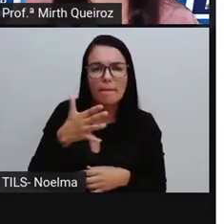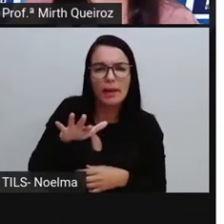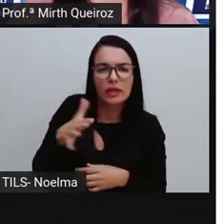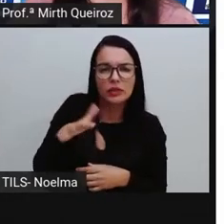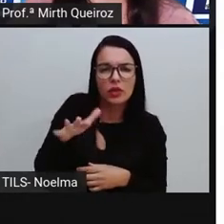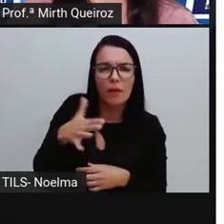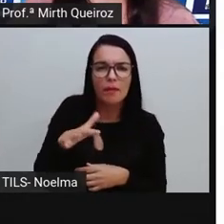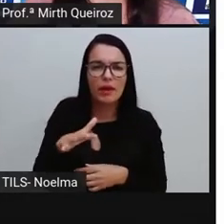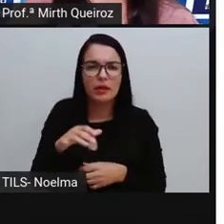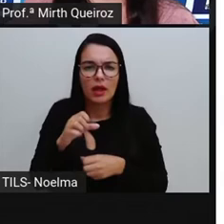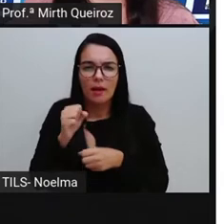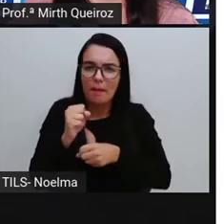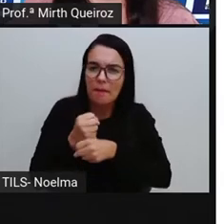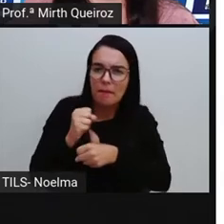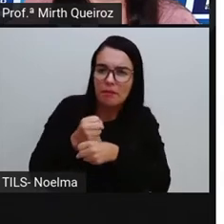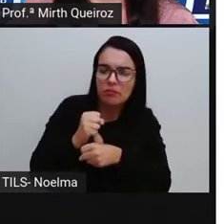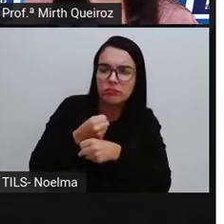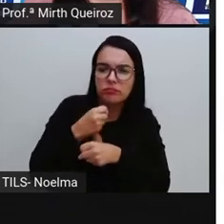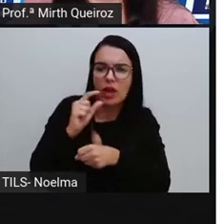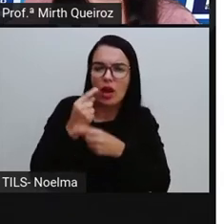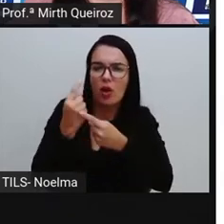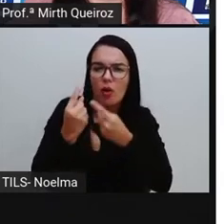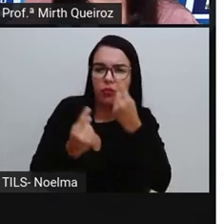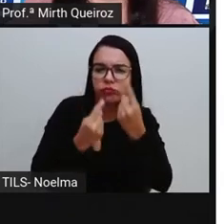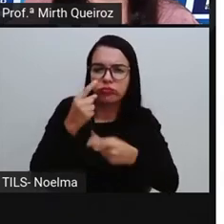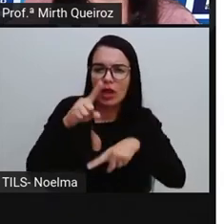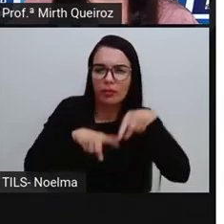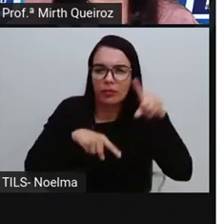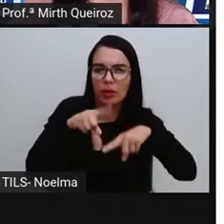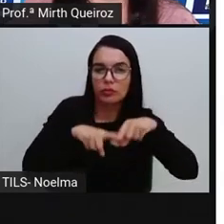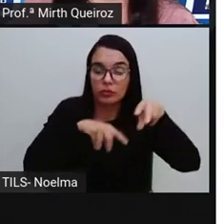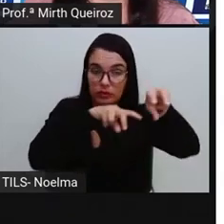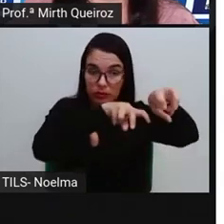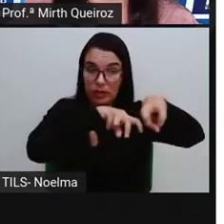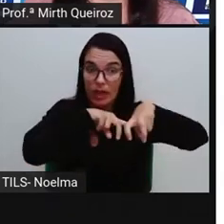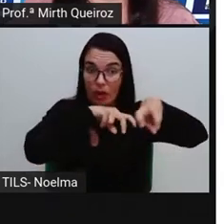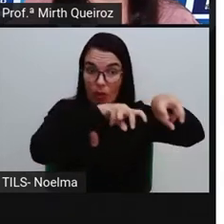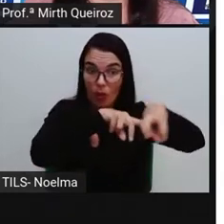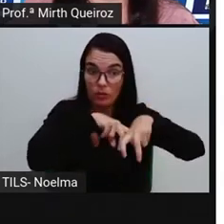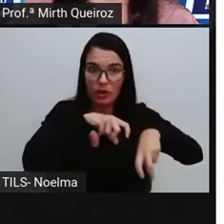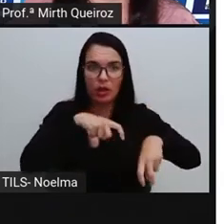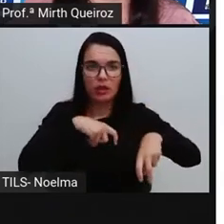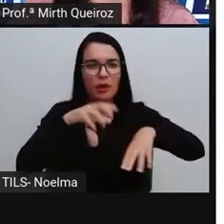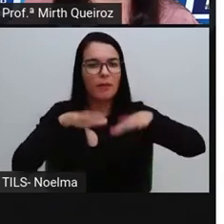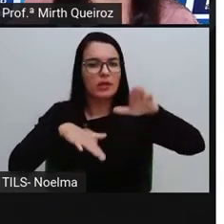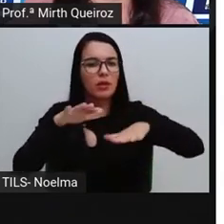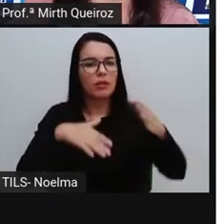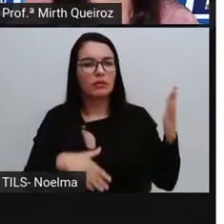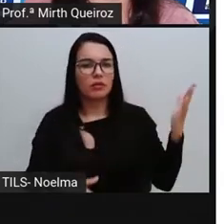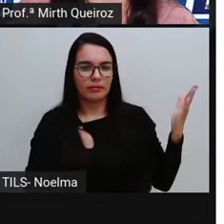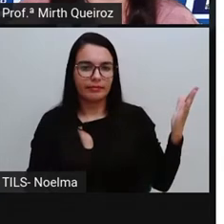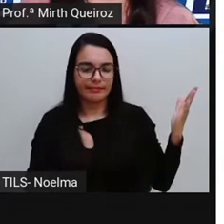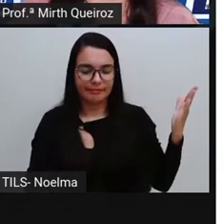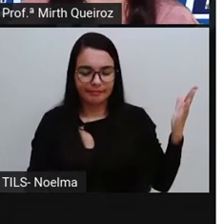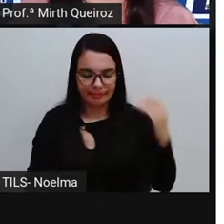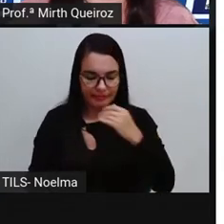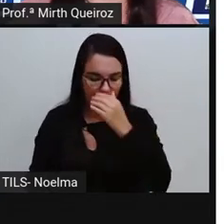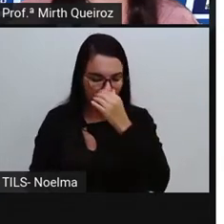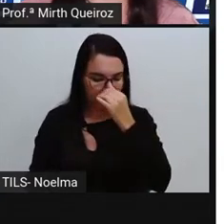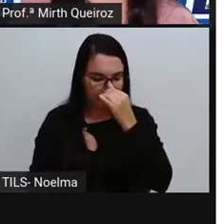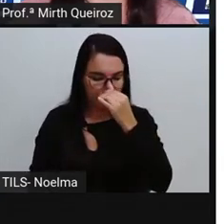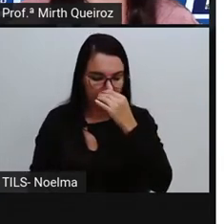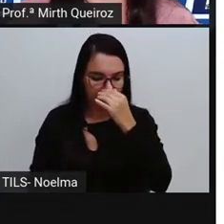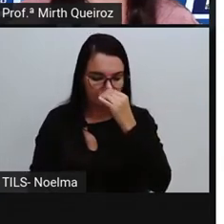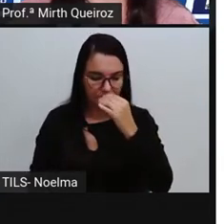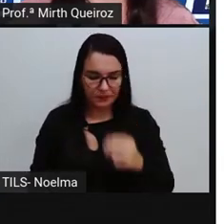para a produção de alguns produtos agropecuários a gente tem em mais ou menos né quando seria aí olha é